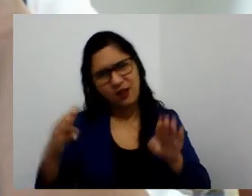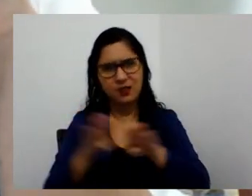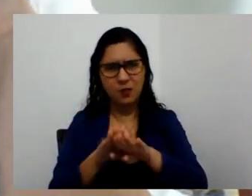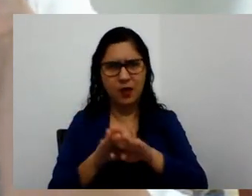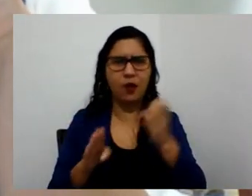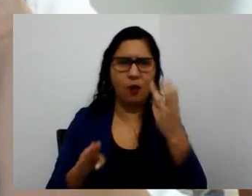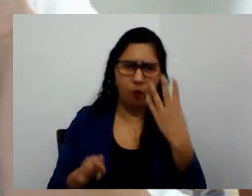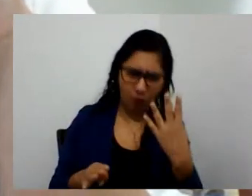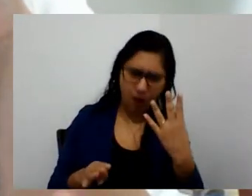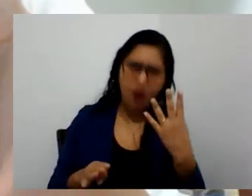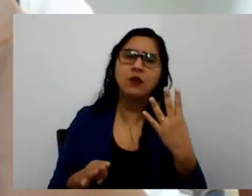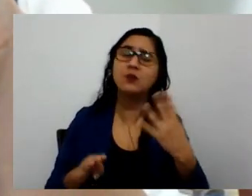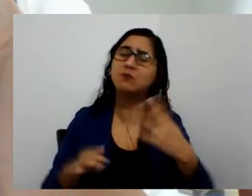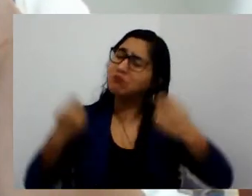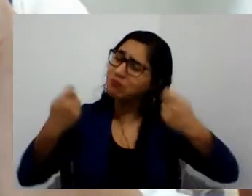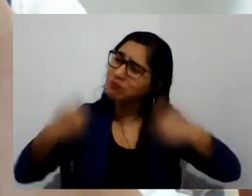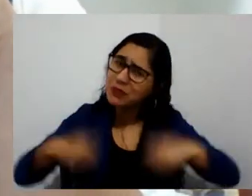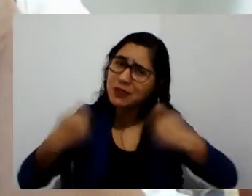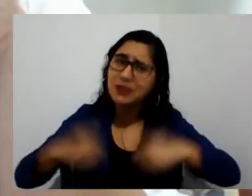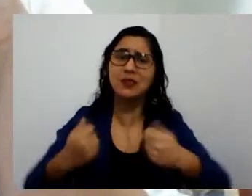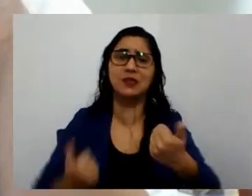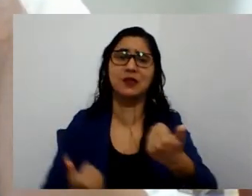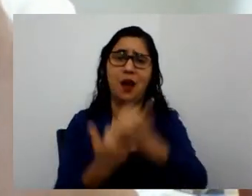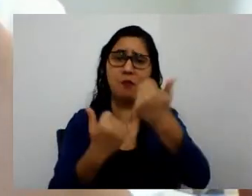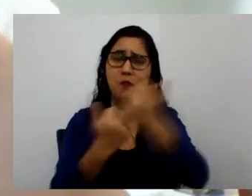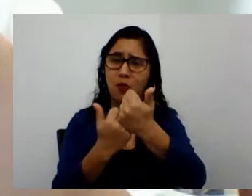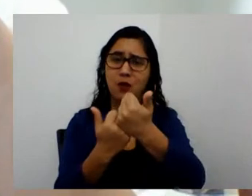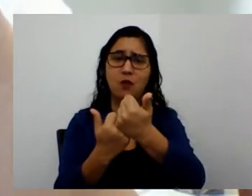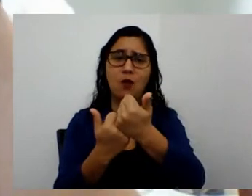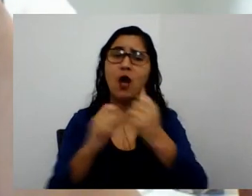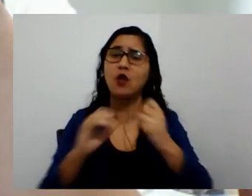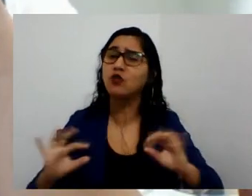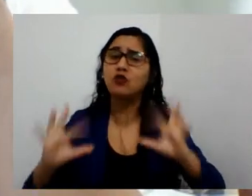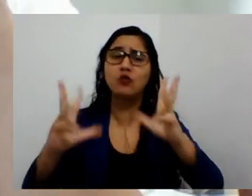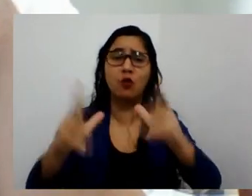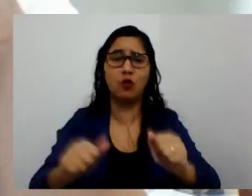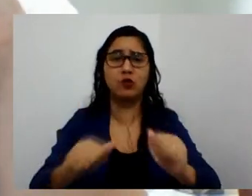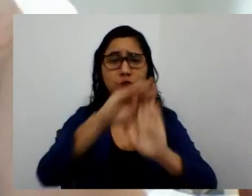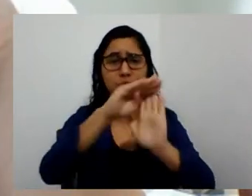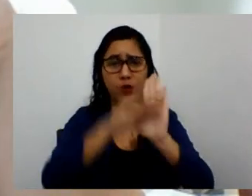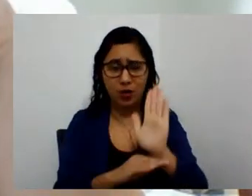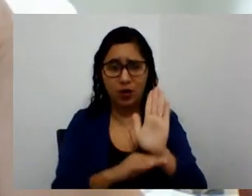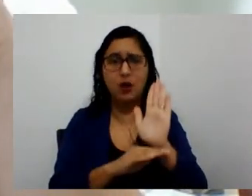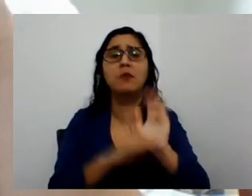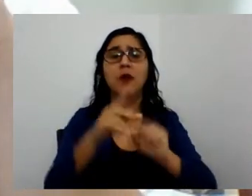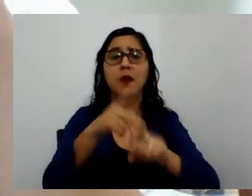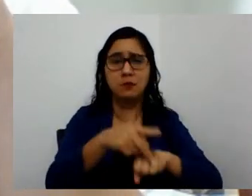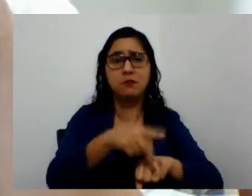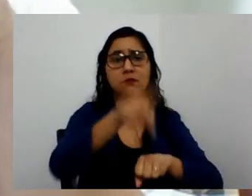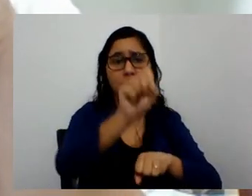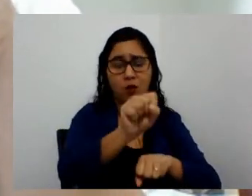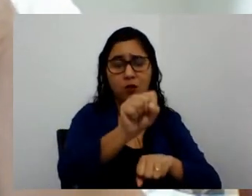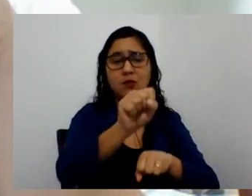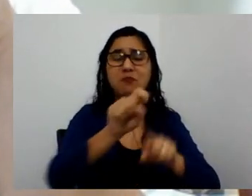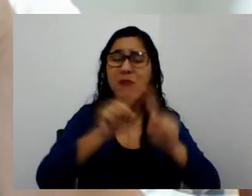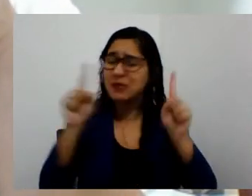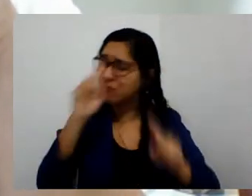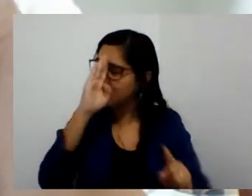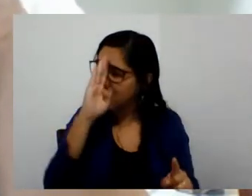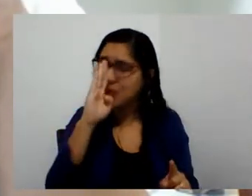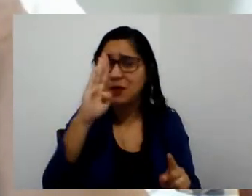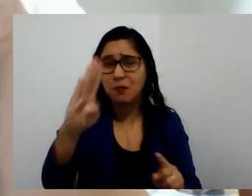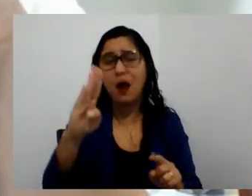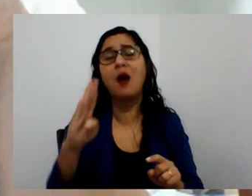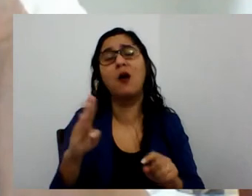fundamental um apoio, naturalmente, a todos os programas de pós-graduação, mas em particular os programas